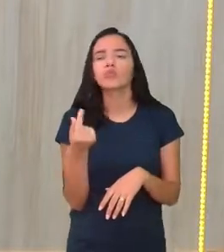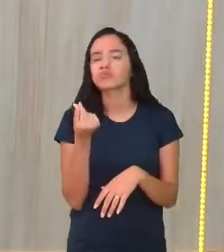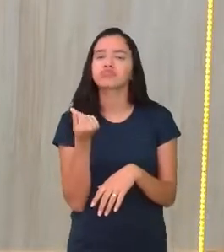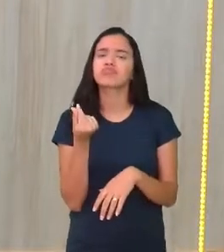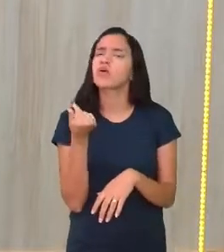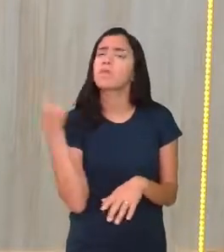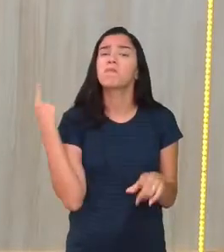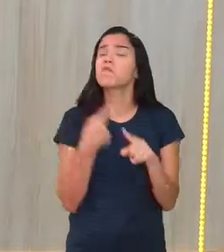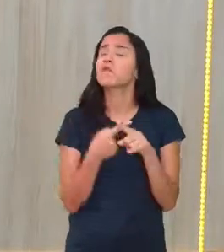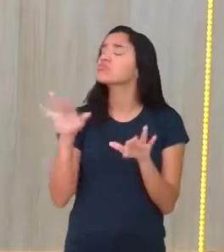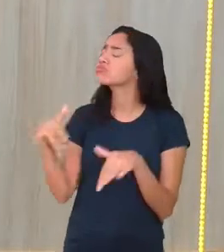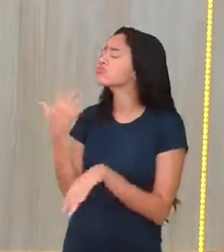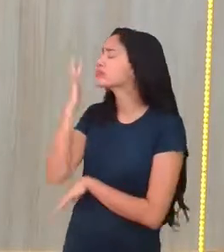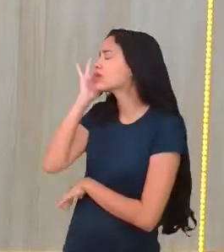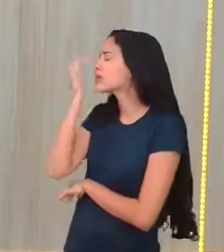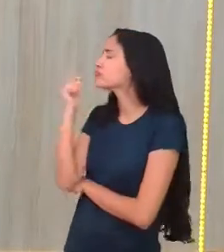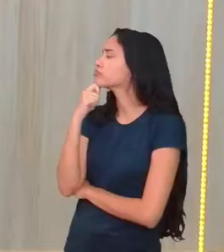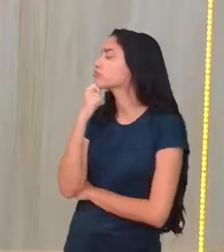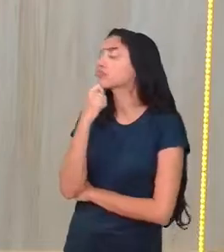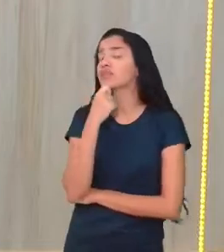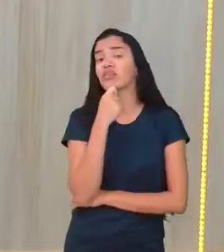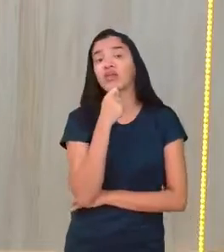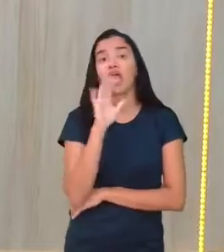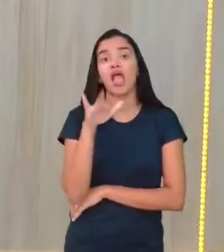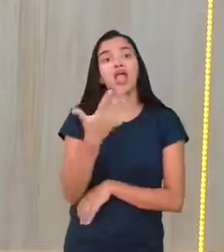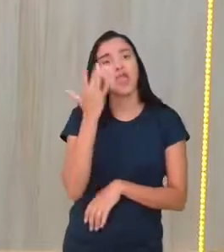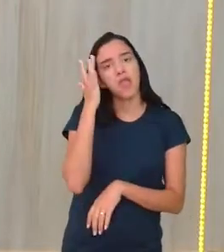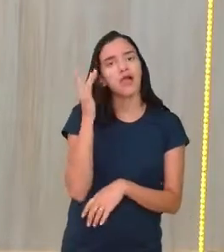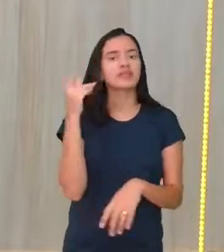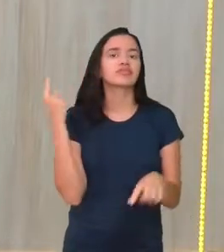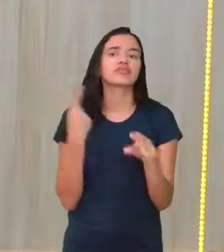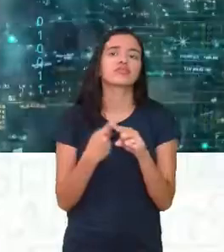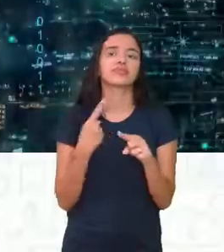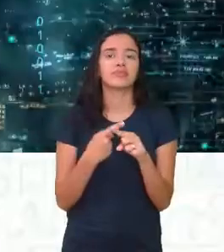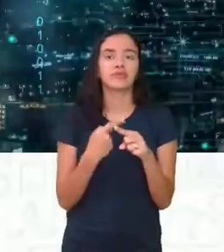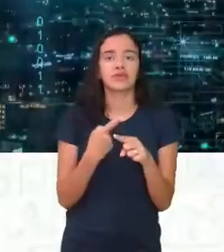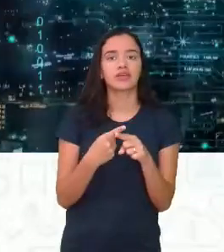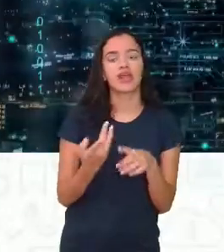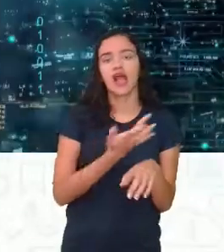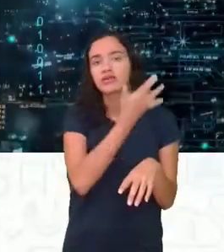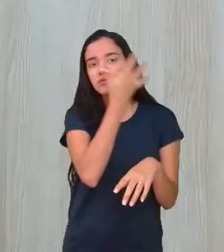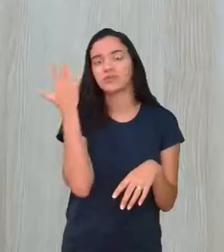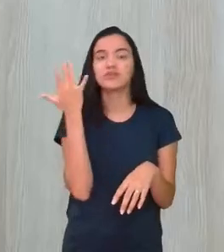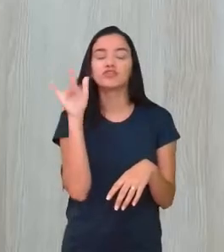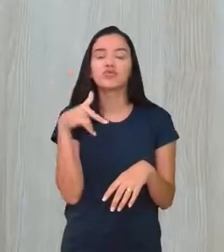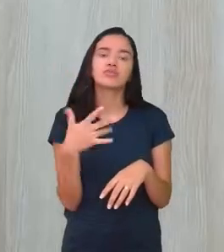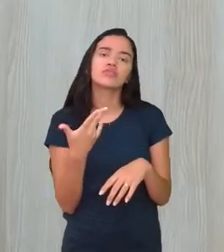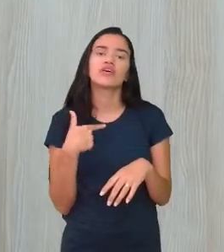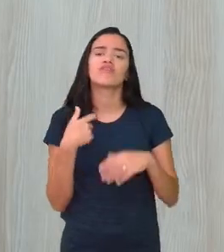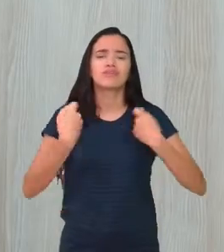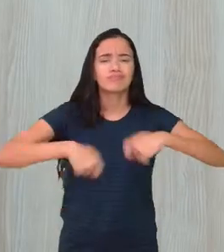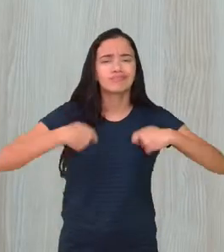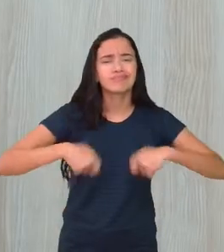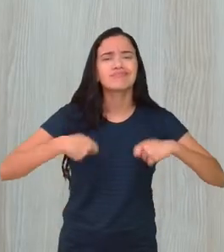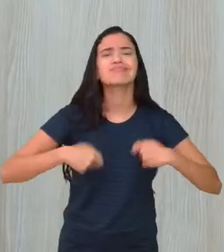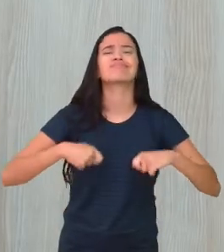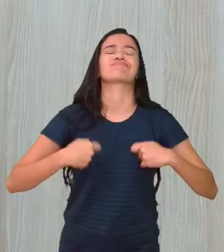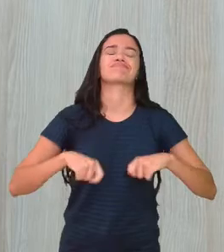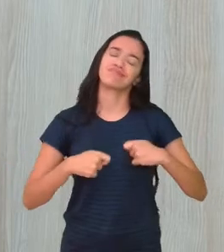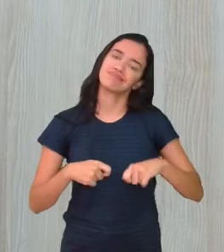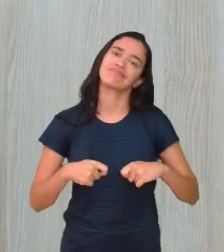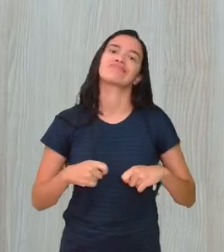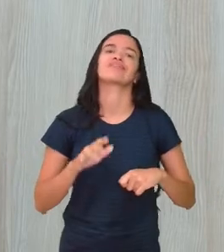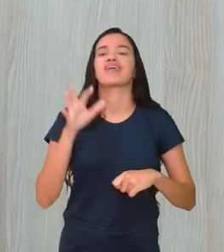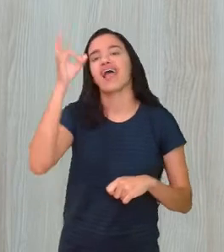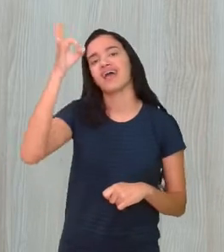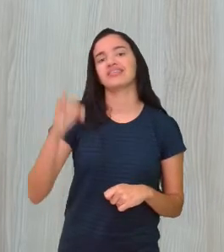hein, gente? Por que você acha? Ah, eu acho que é porque as pessoas, né, estavam com necessidade